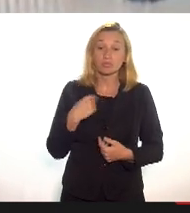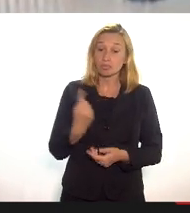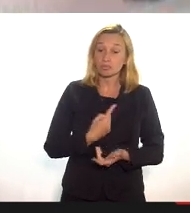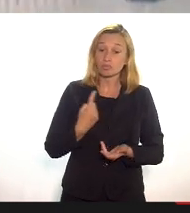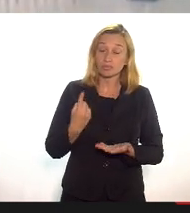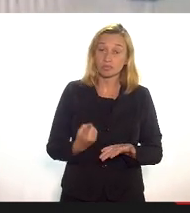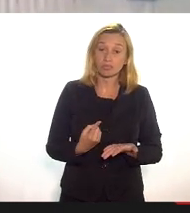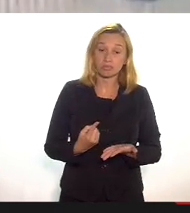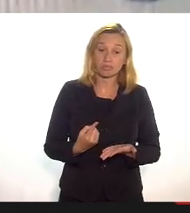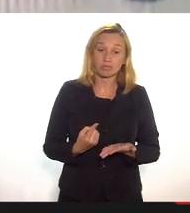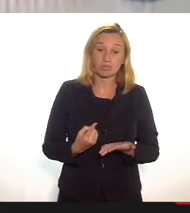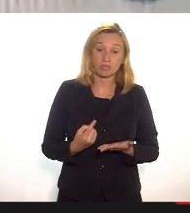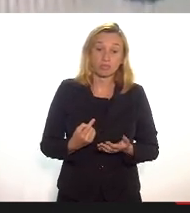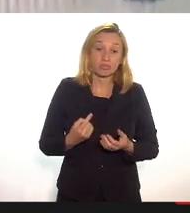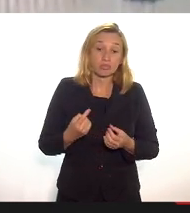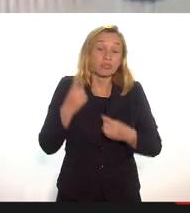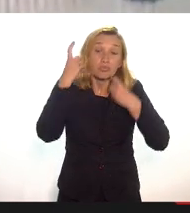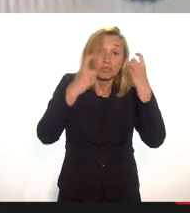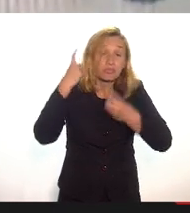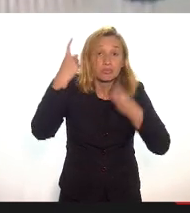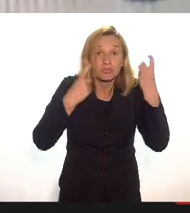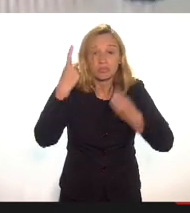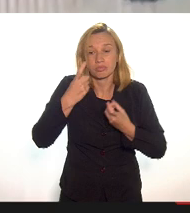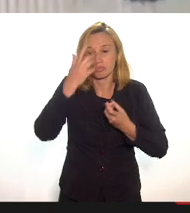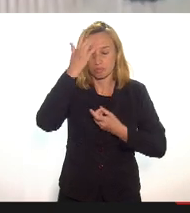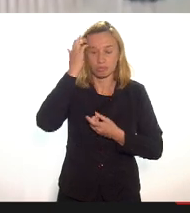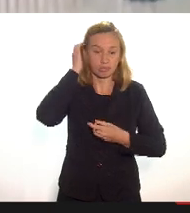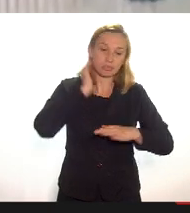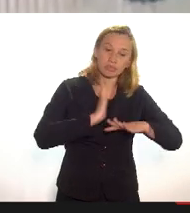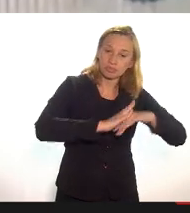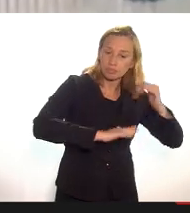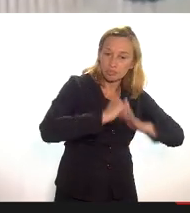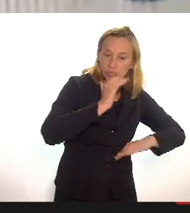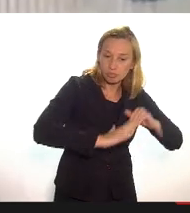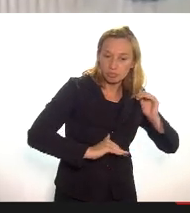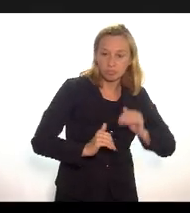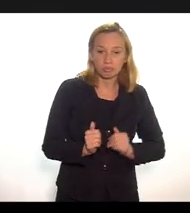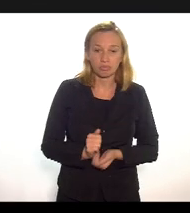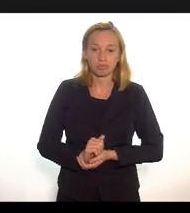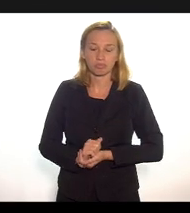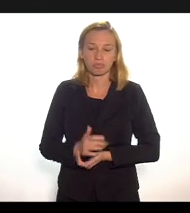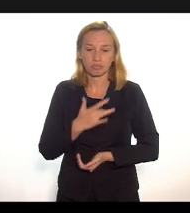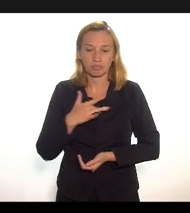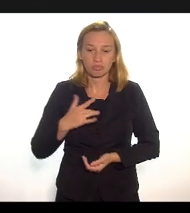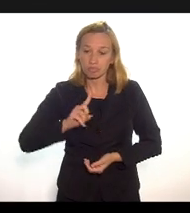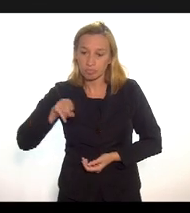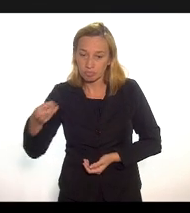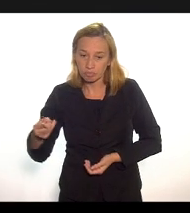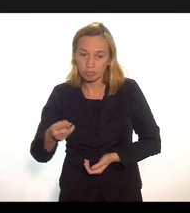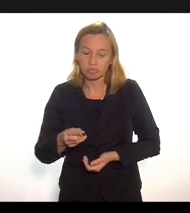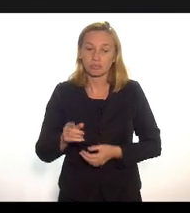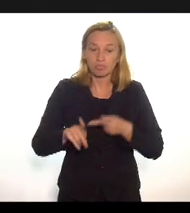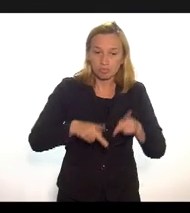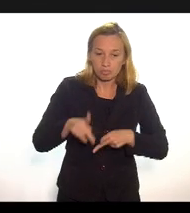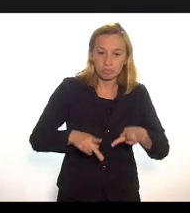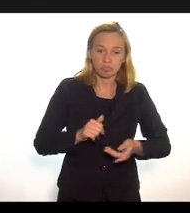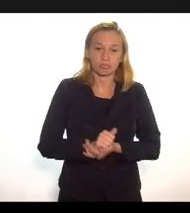socorro, desesperado, ora são os profissionais desgraçados e ora é a